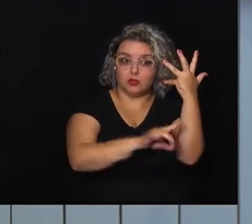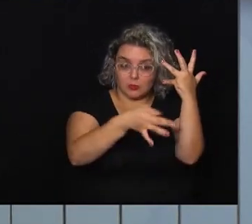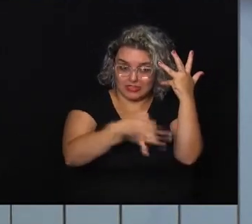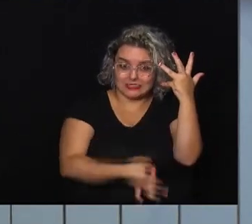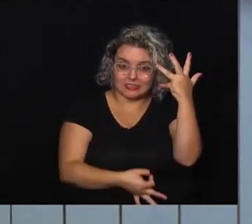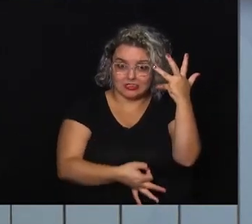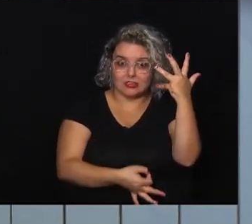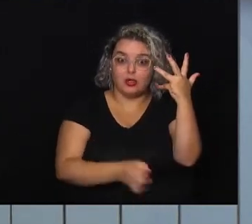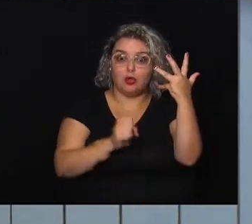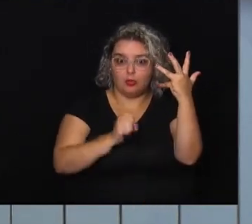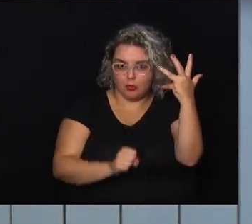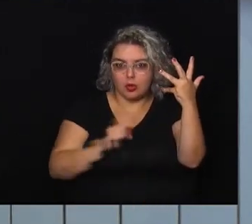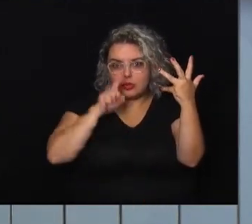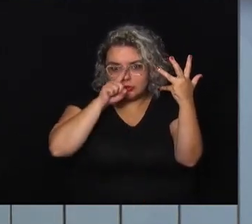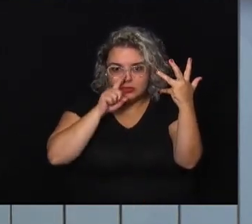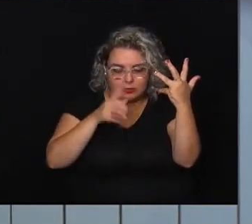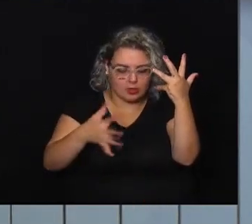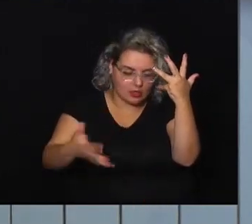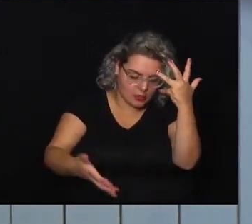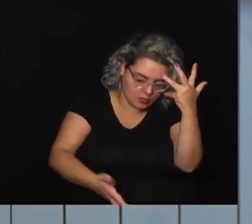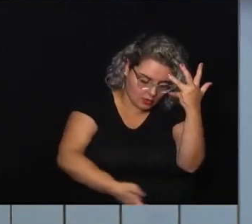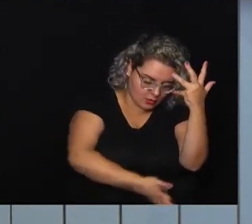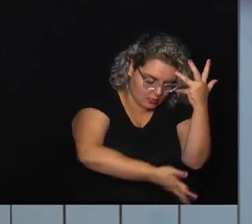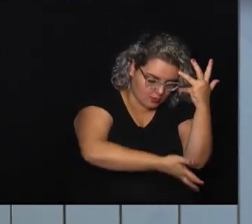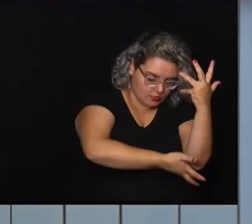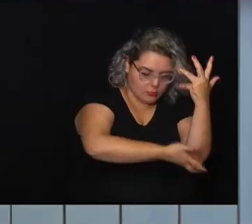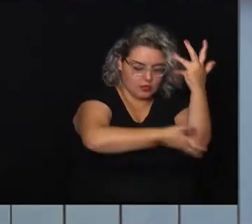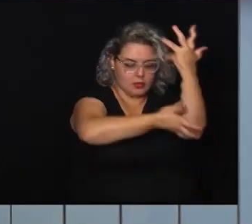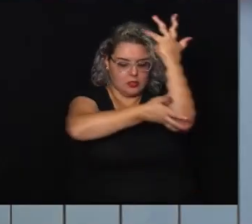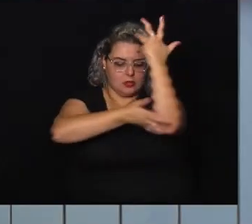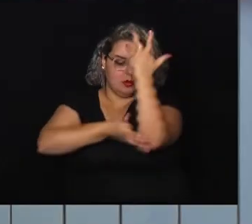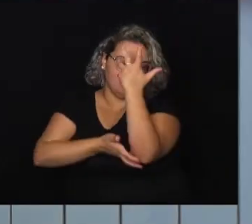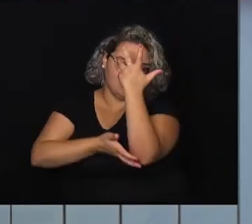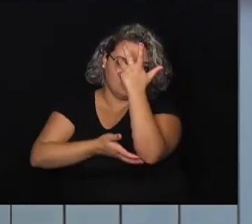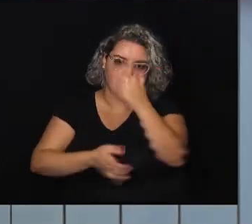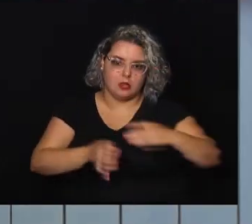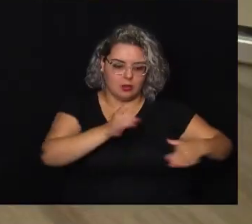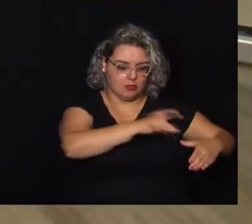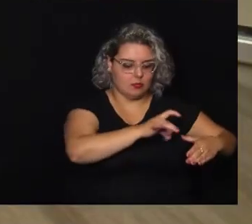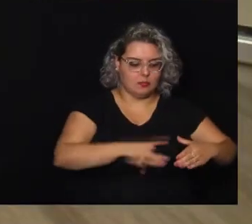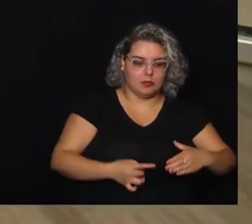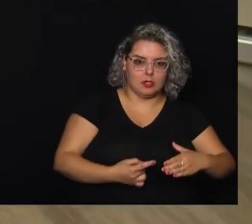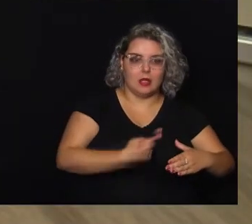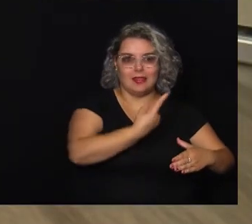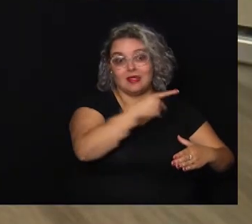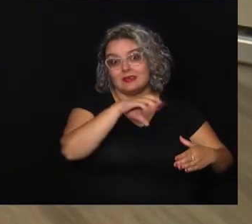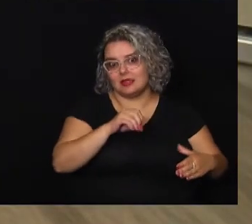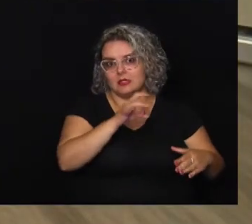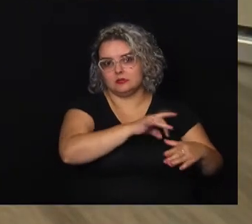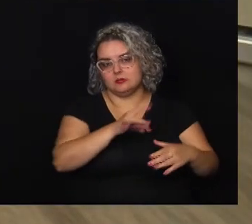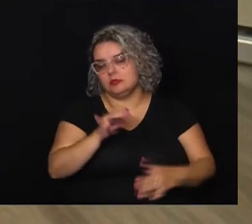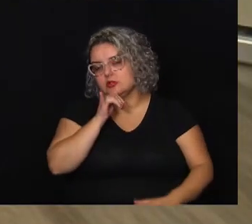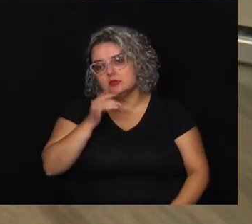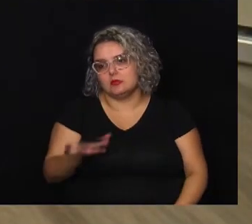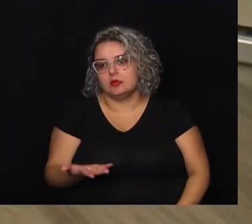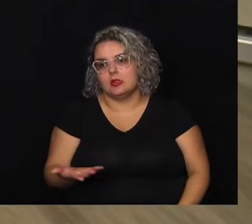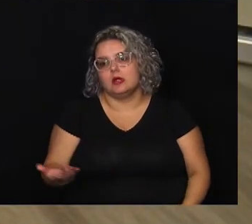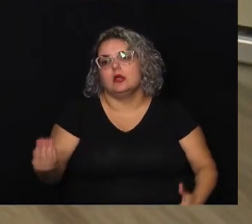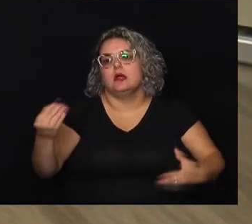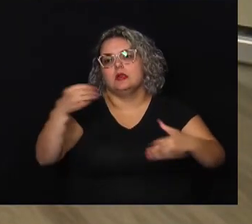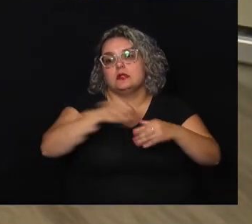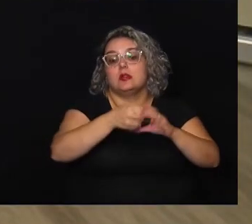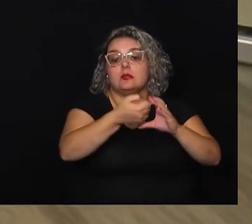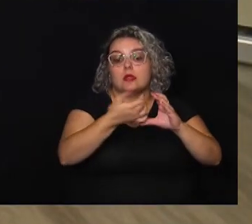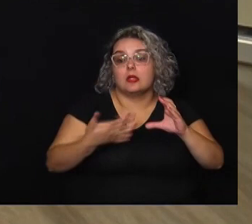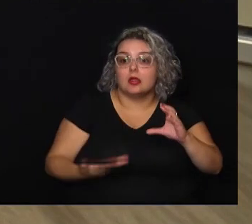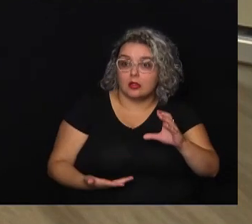pode oferecer o risco, vamos extrair e para cada uma plantar 10. Mas aí sim, dentro da